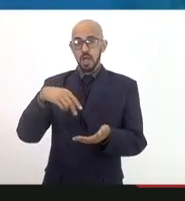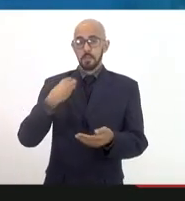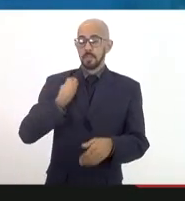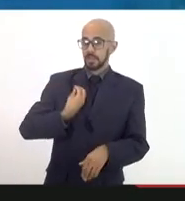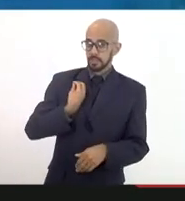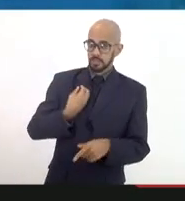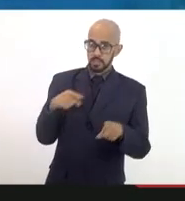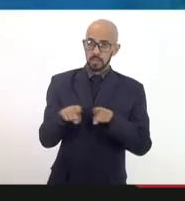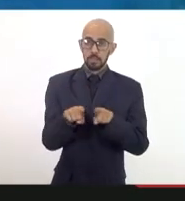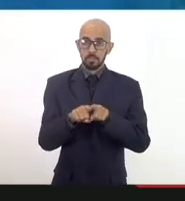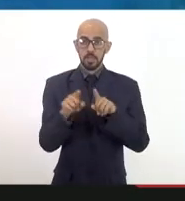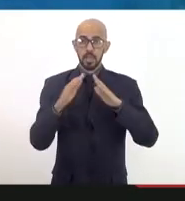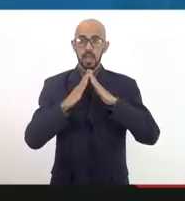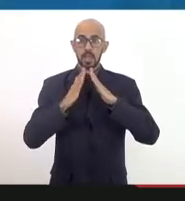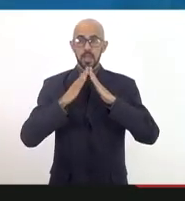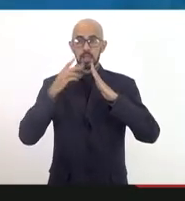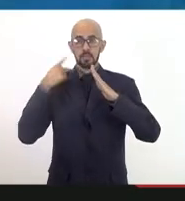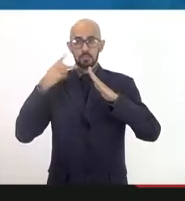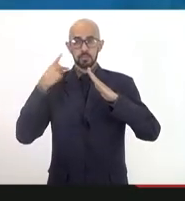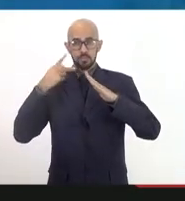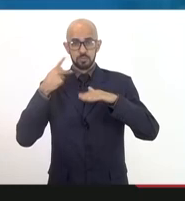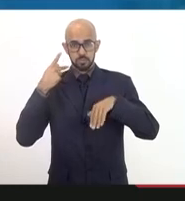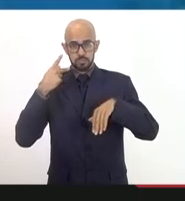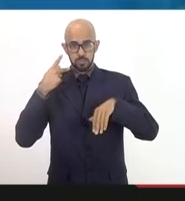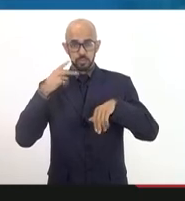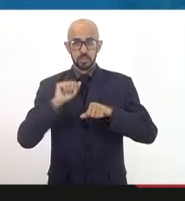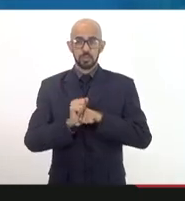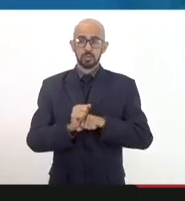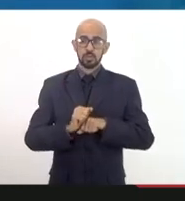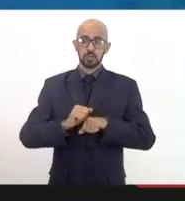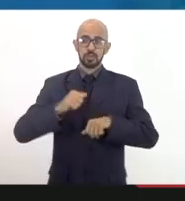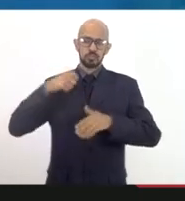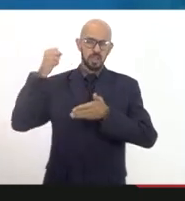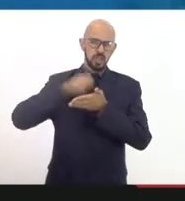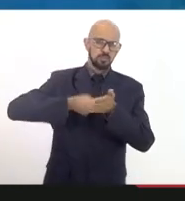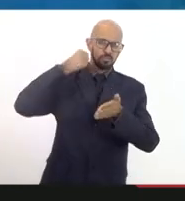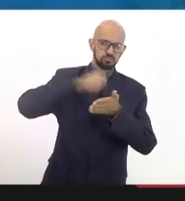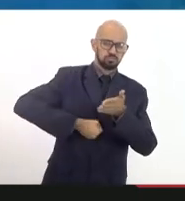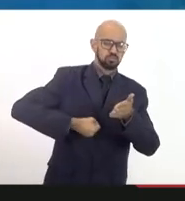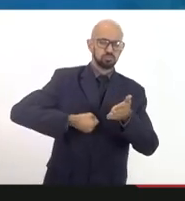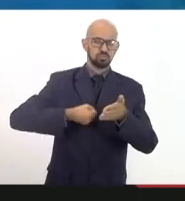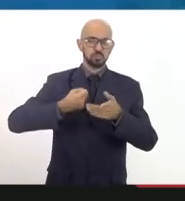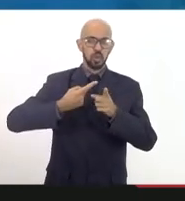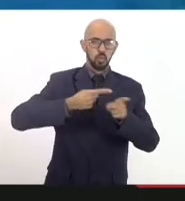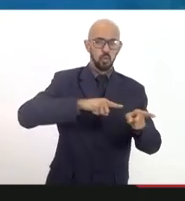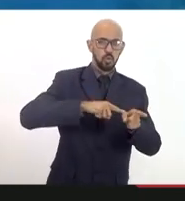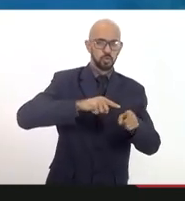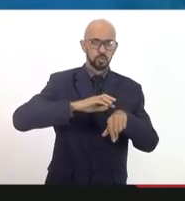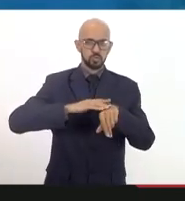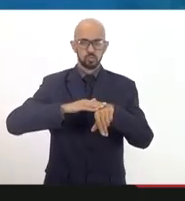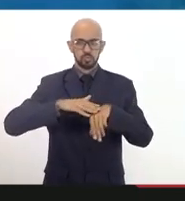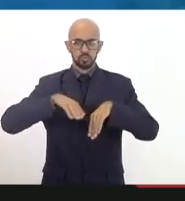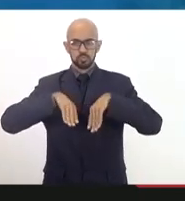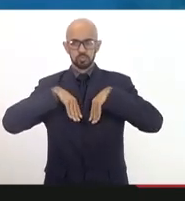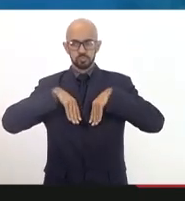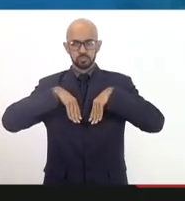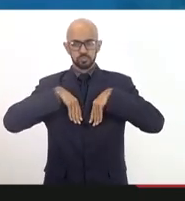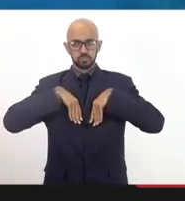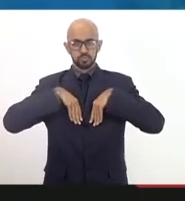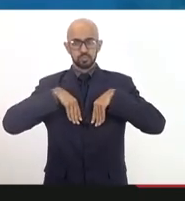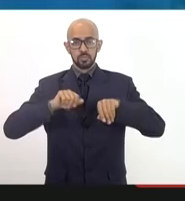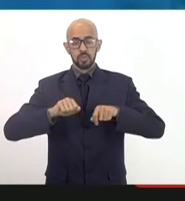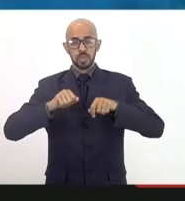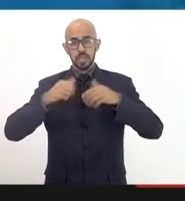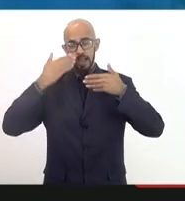Municipal, pela Frente Parlamentar de Combate à Tuberculose, que eu presido na Câmara. Agradecer a presença de